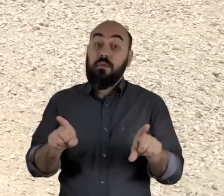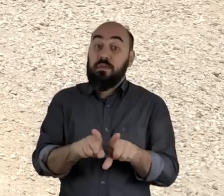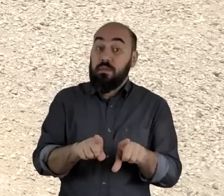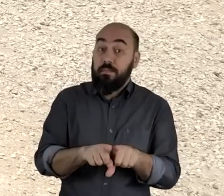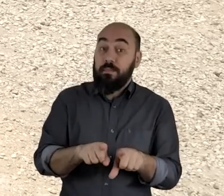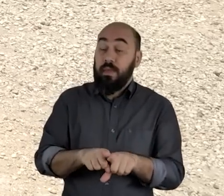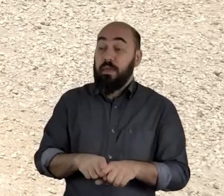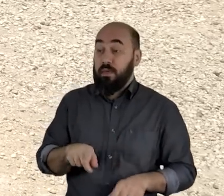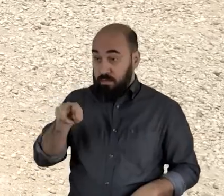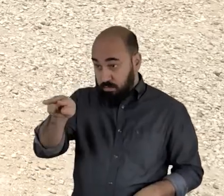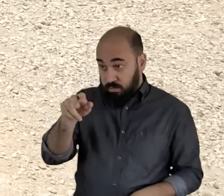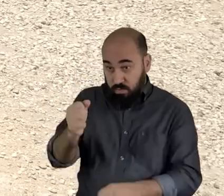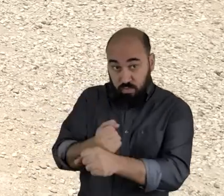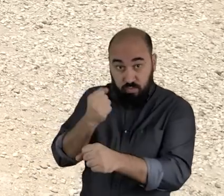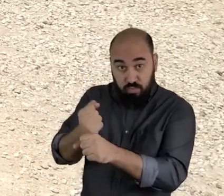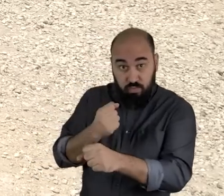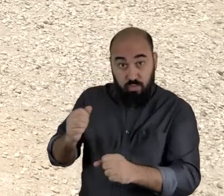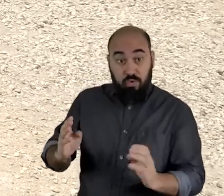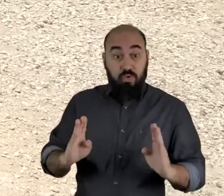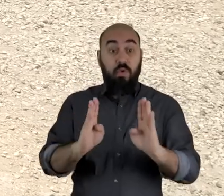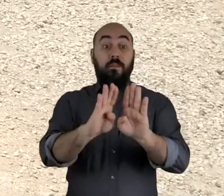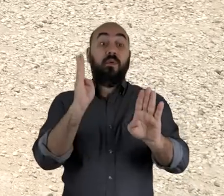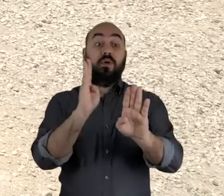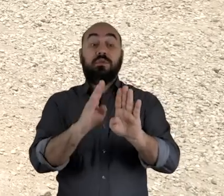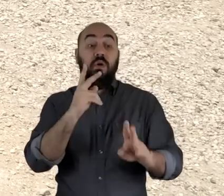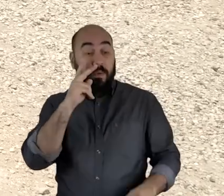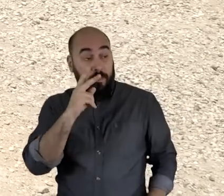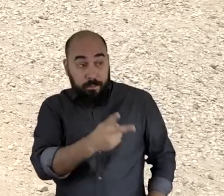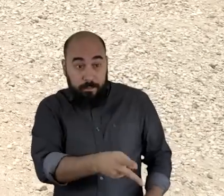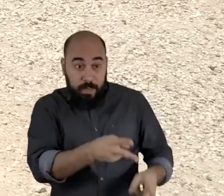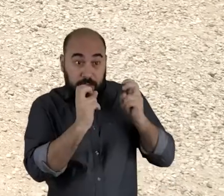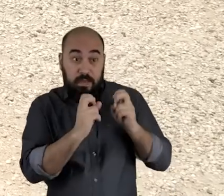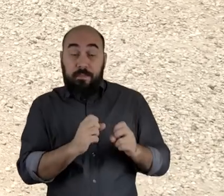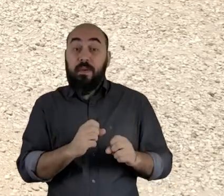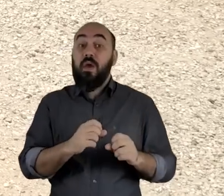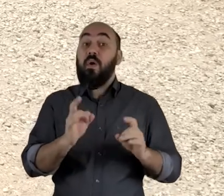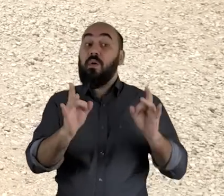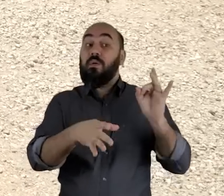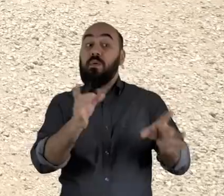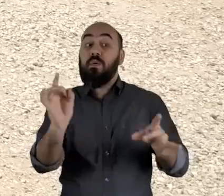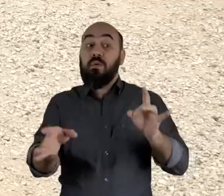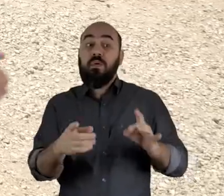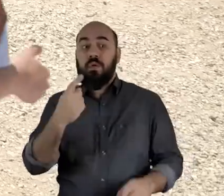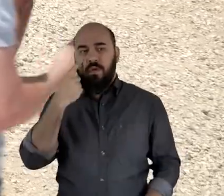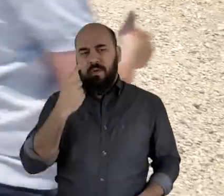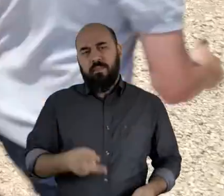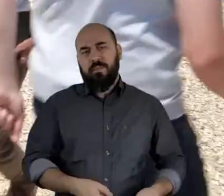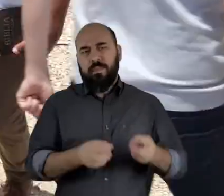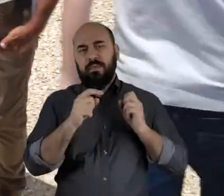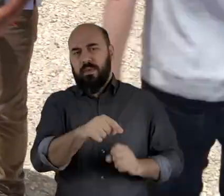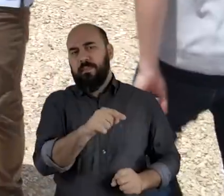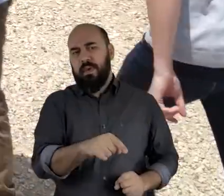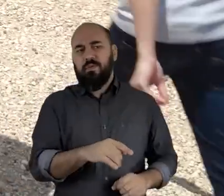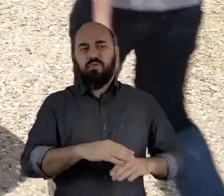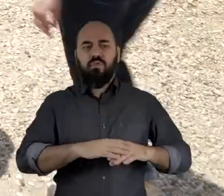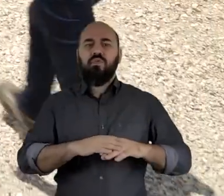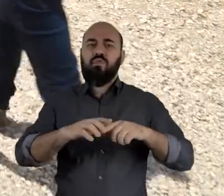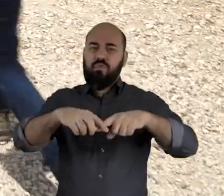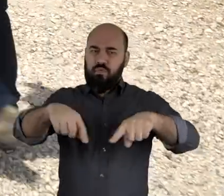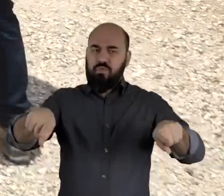E também é evidente que os construtores desse portão perceberam essas ruínas e podemos ver isso nessa câmara.